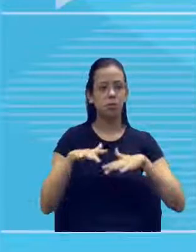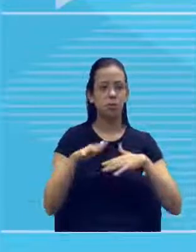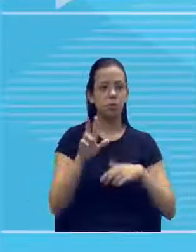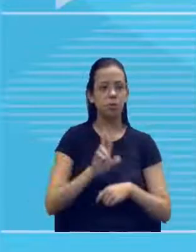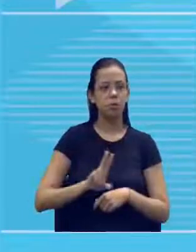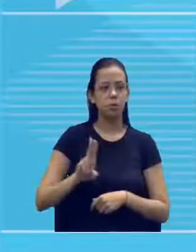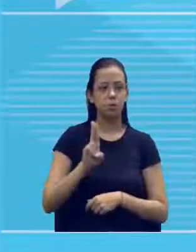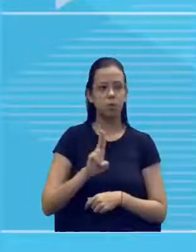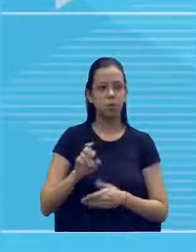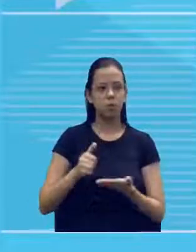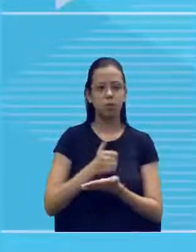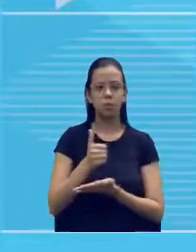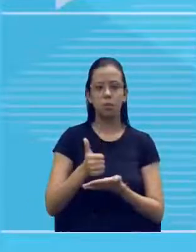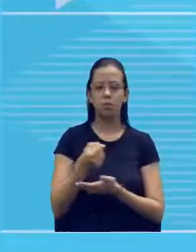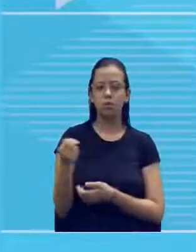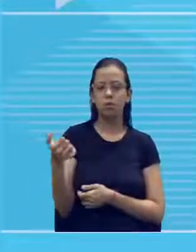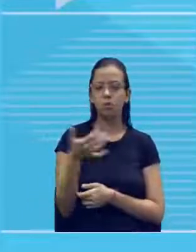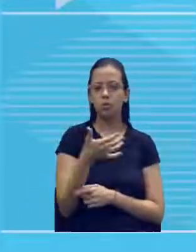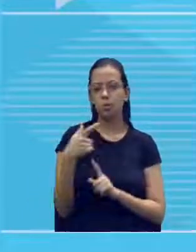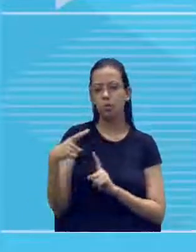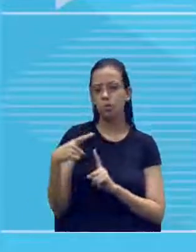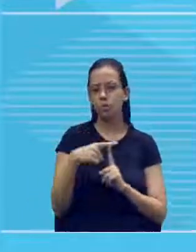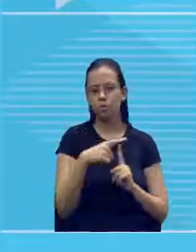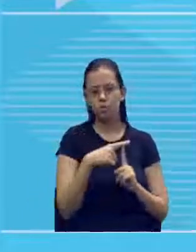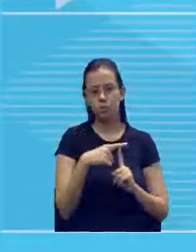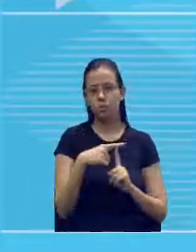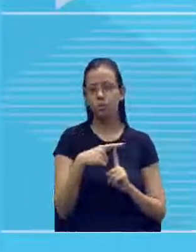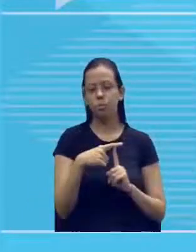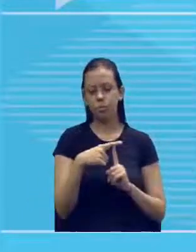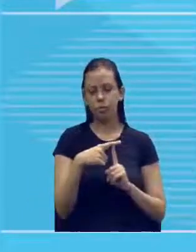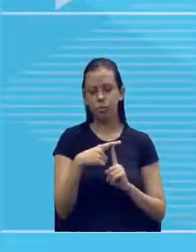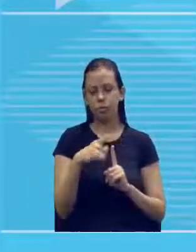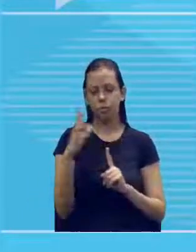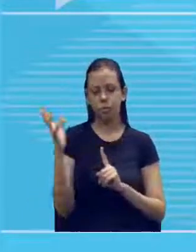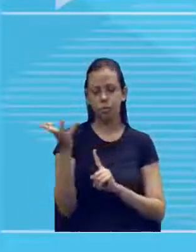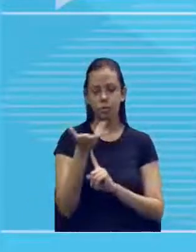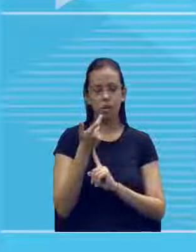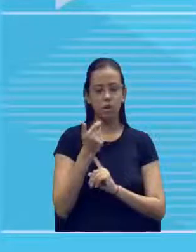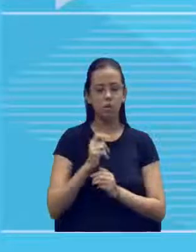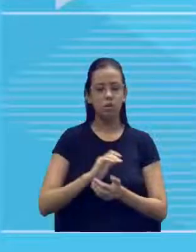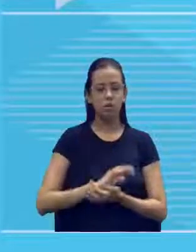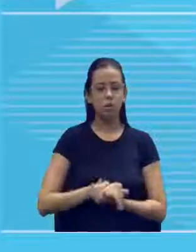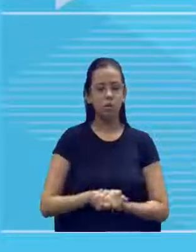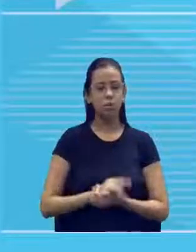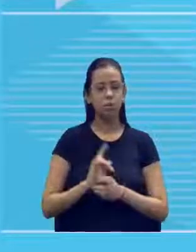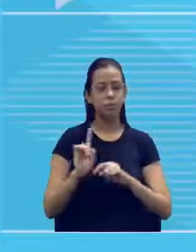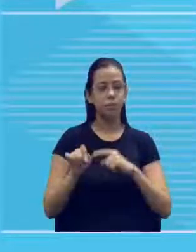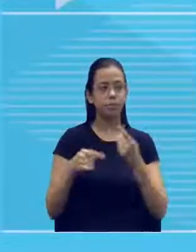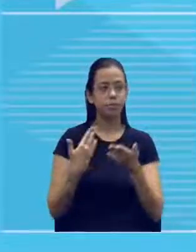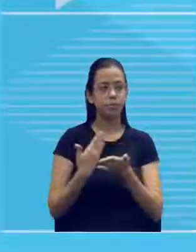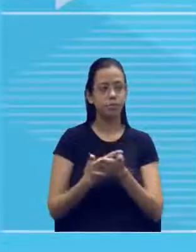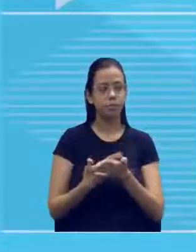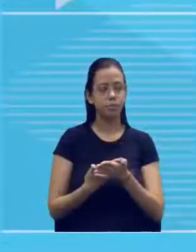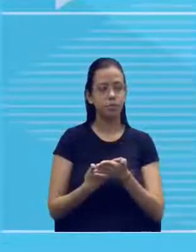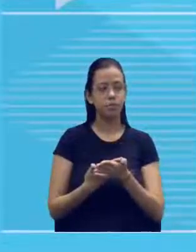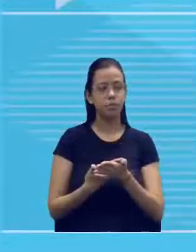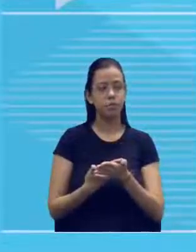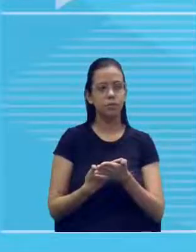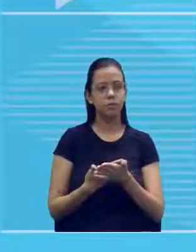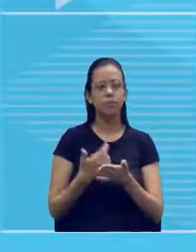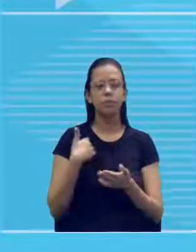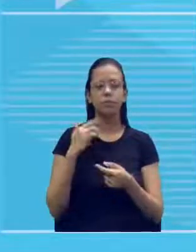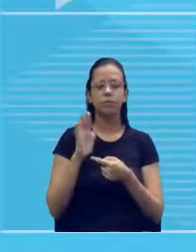fundamentos de uma nova forma de arte. E aí, na nossa próxima aula, eu vou colocar